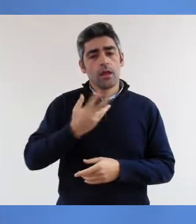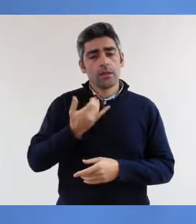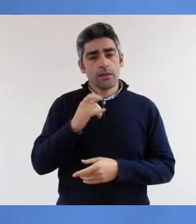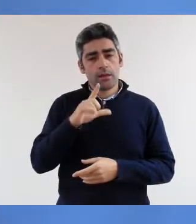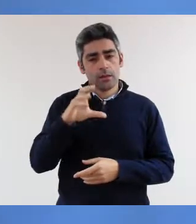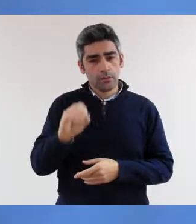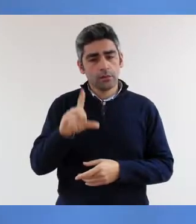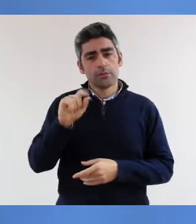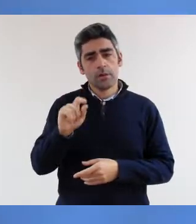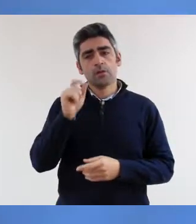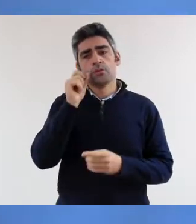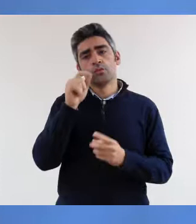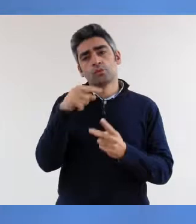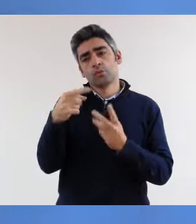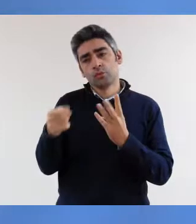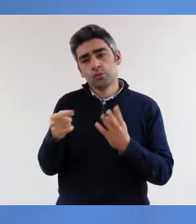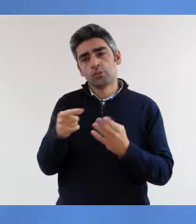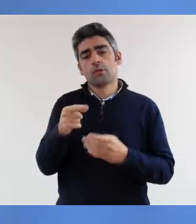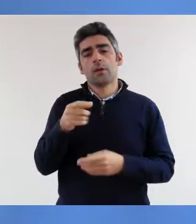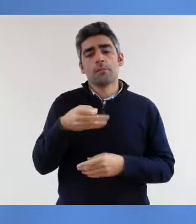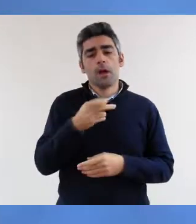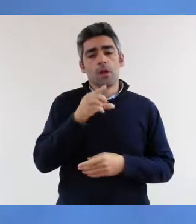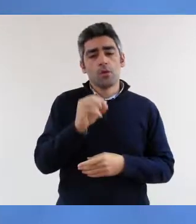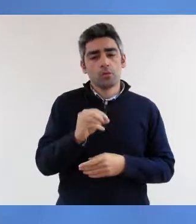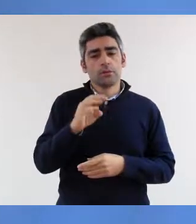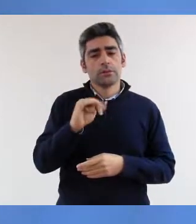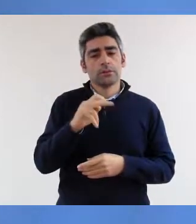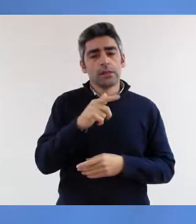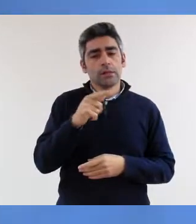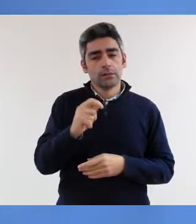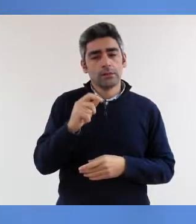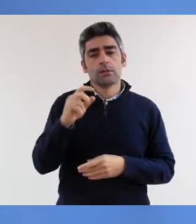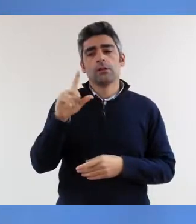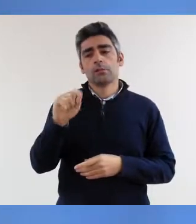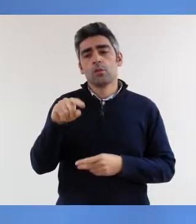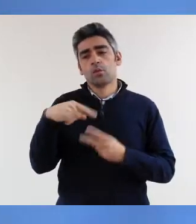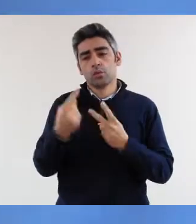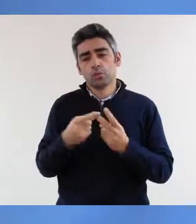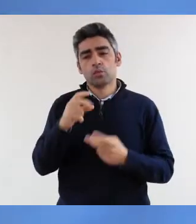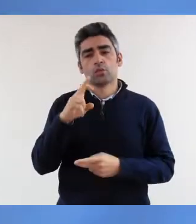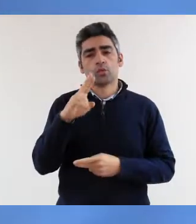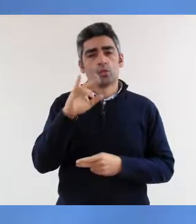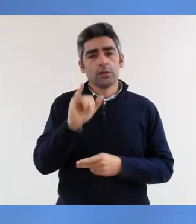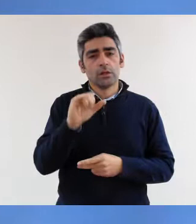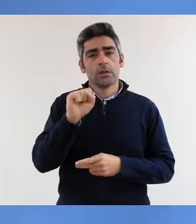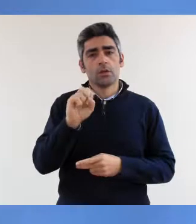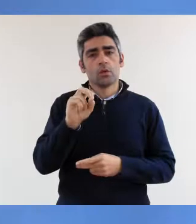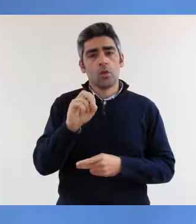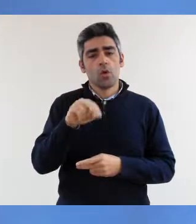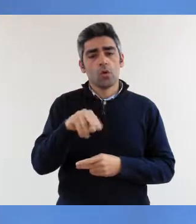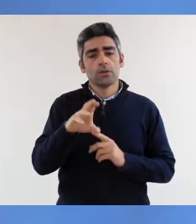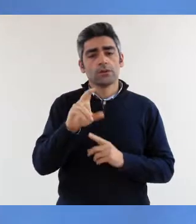com a permanente solicito tamanho dos autores ao santo e rui gonçalves